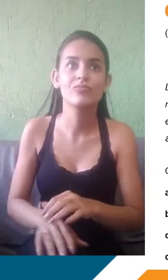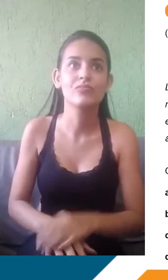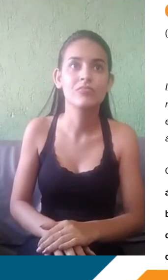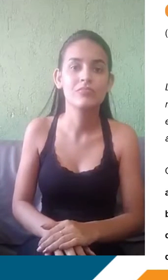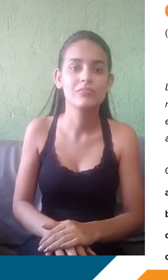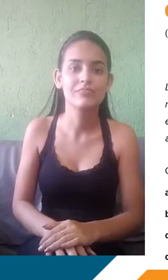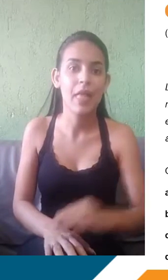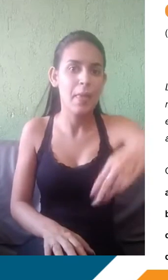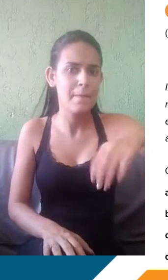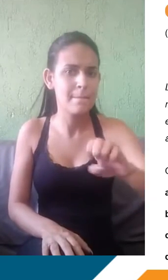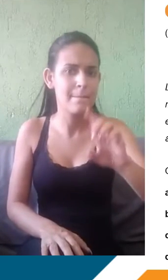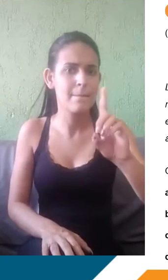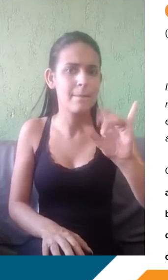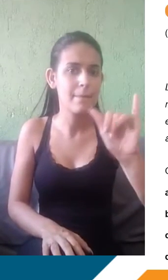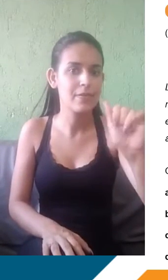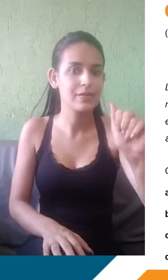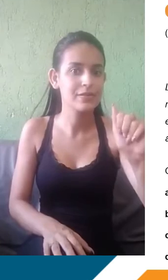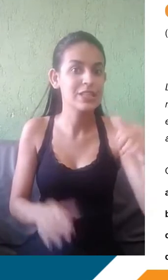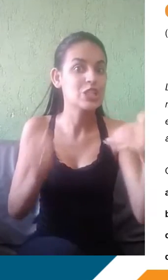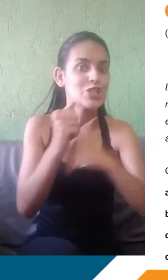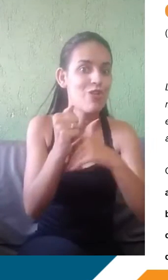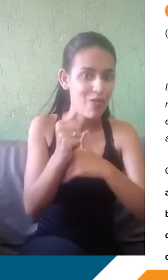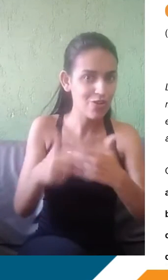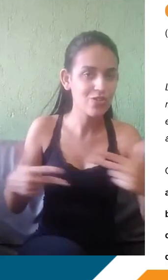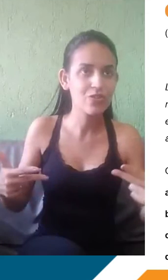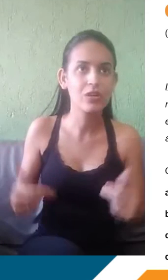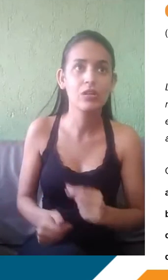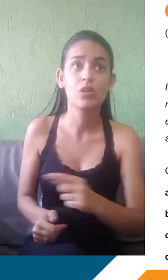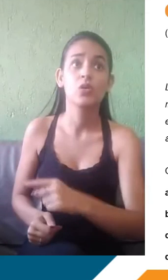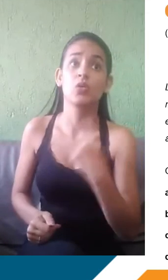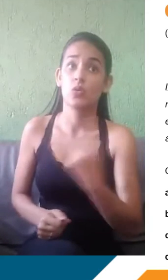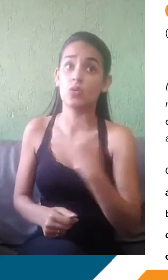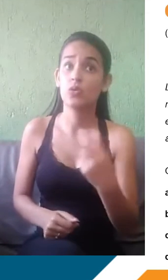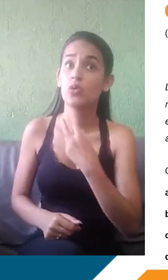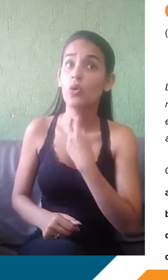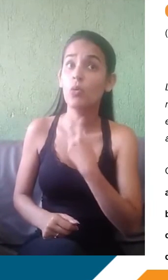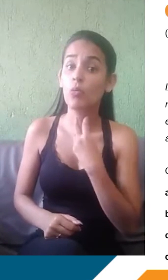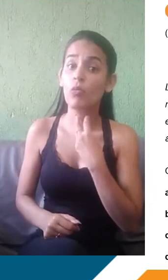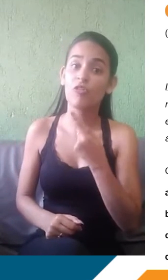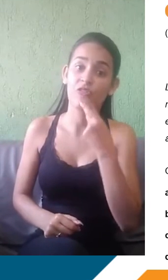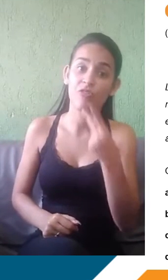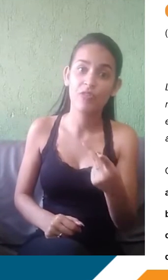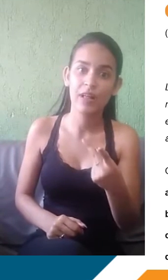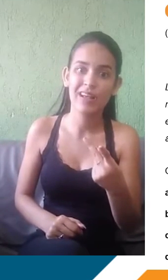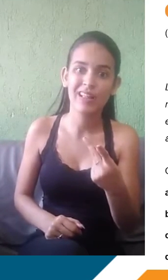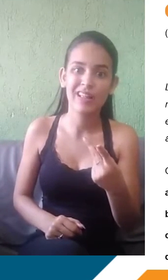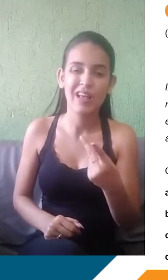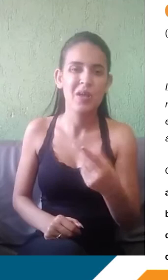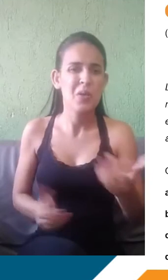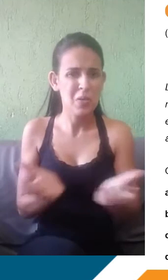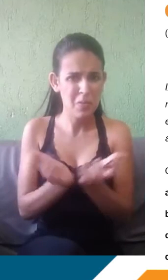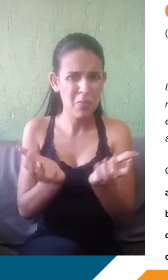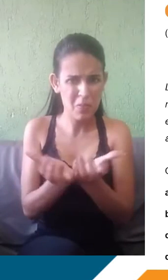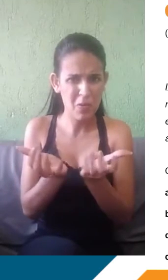que revelam. Não podemos supor, por exemplo, que todas as áreas pobres da cidade têm as mesmas condições de